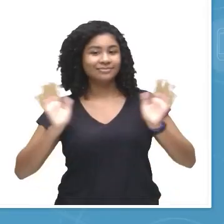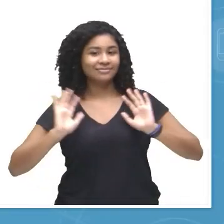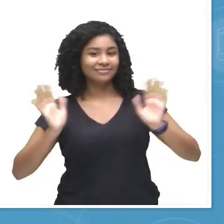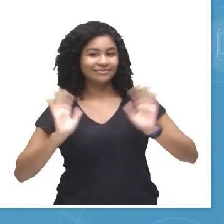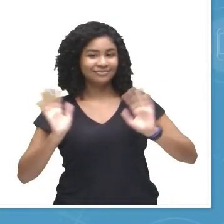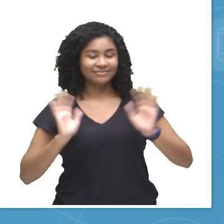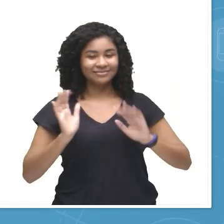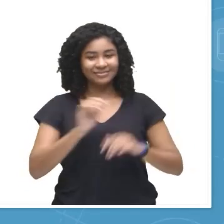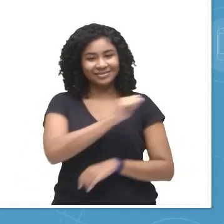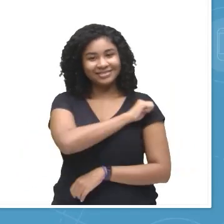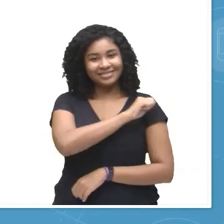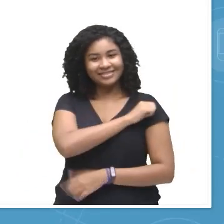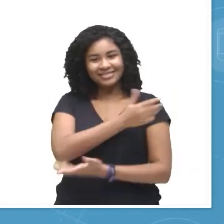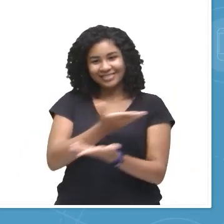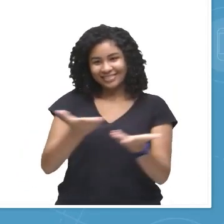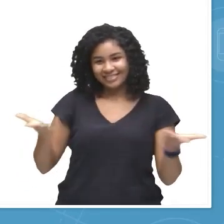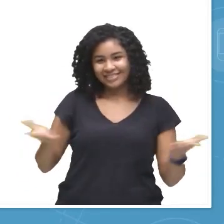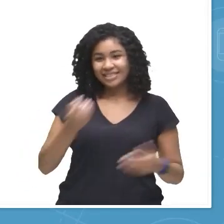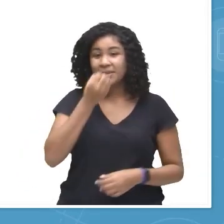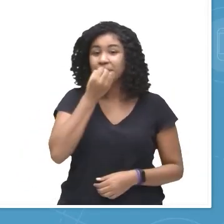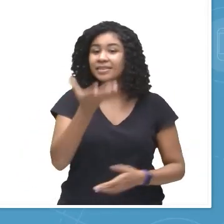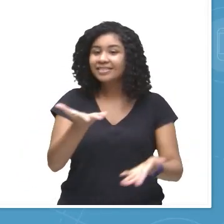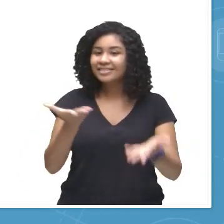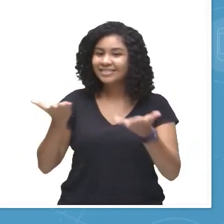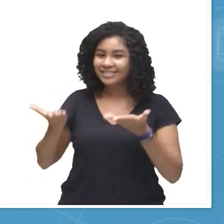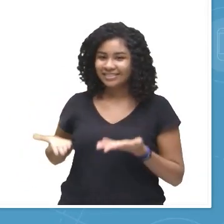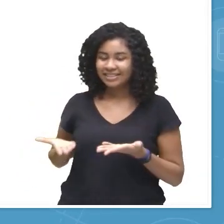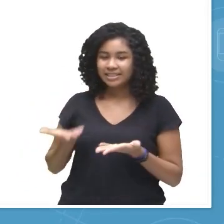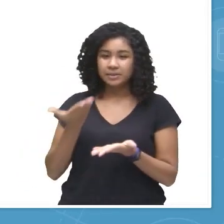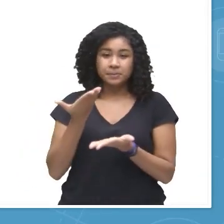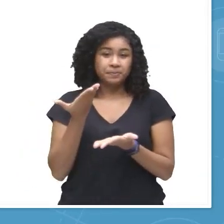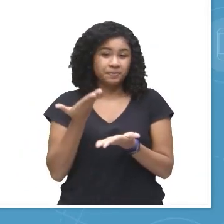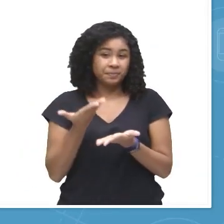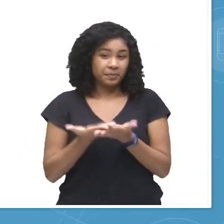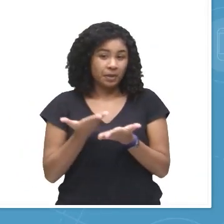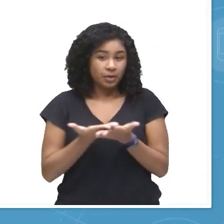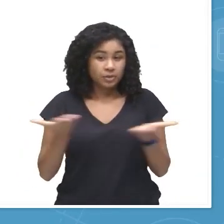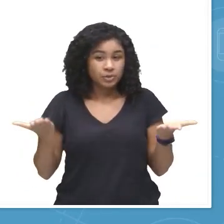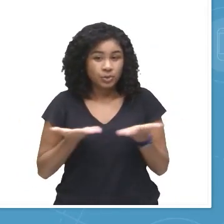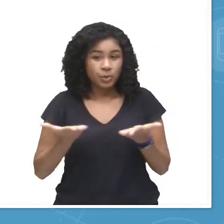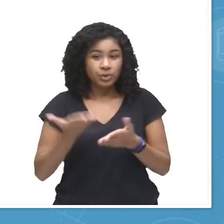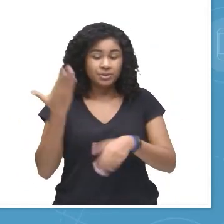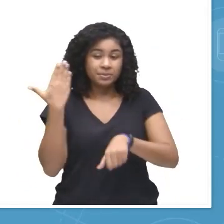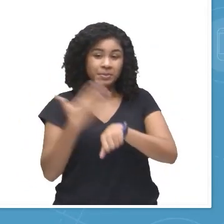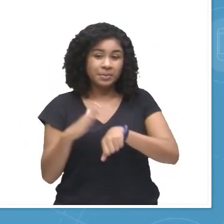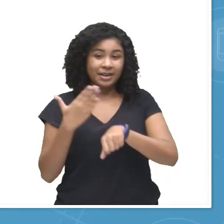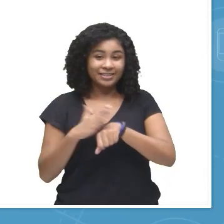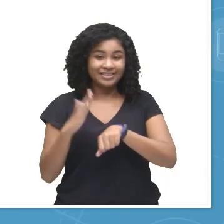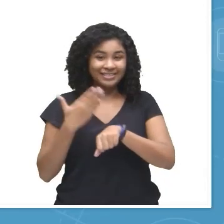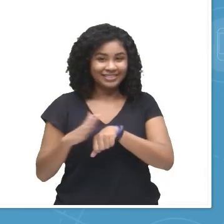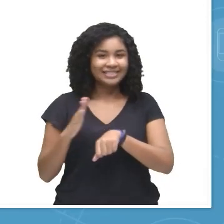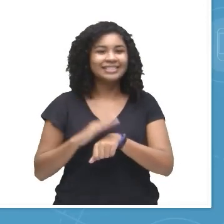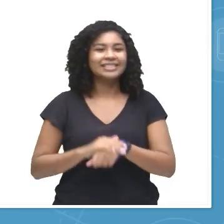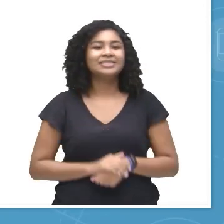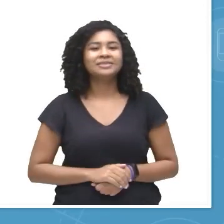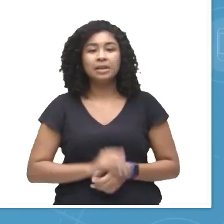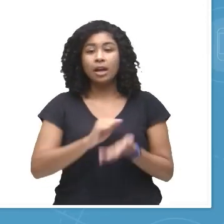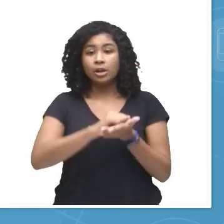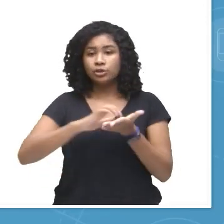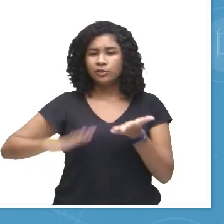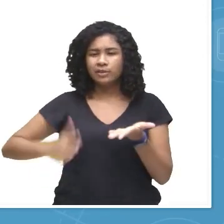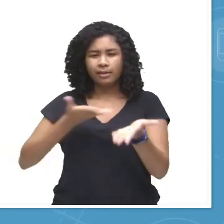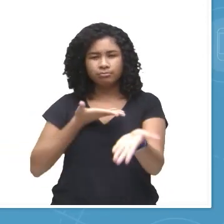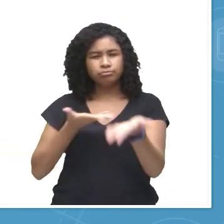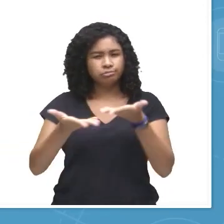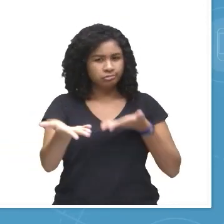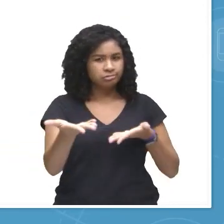Olá, alunos, sejam todos bem-vindos. Hoje, no nosso Praticando de Língua Portuguesa, nós vamos fazer